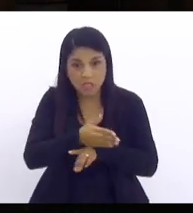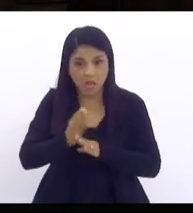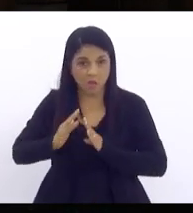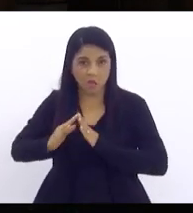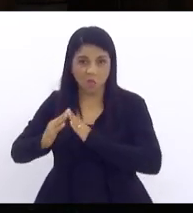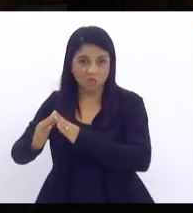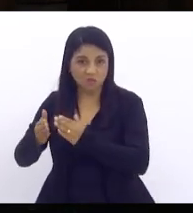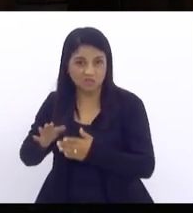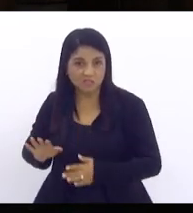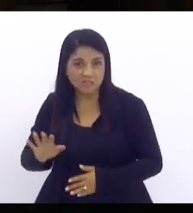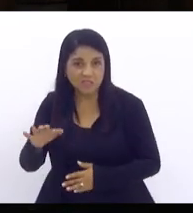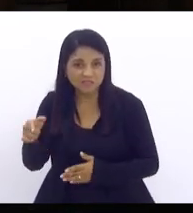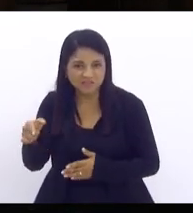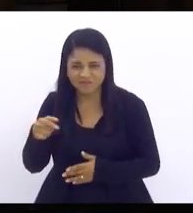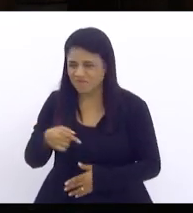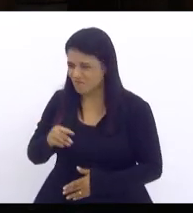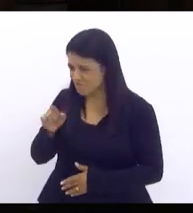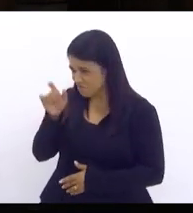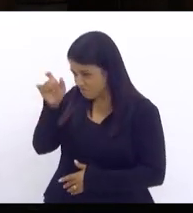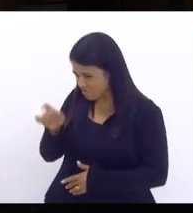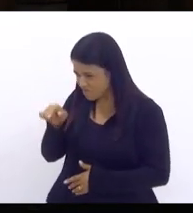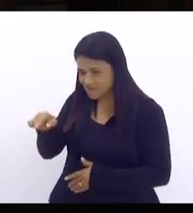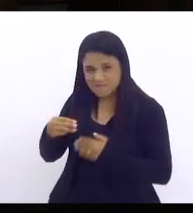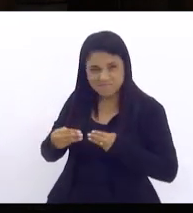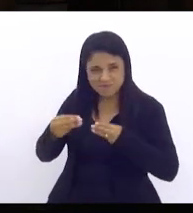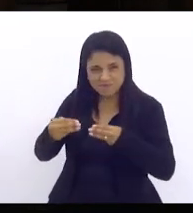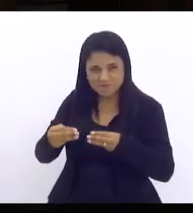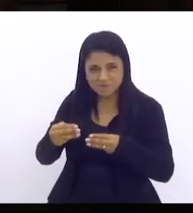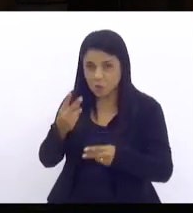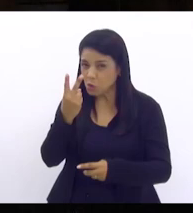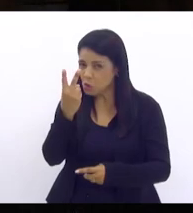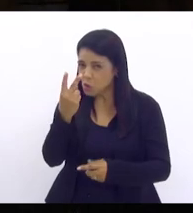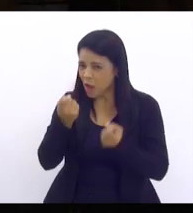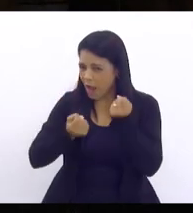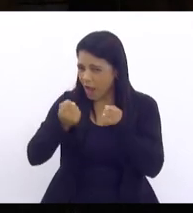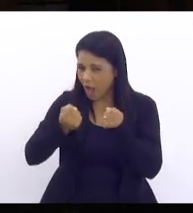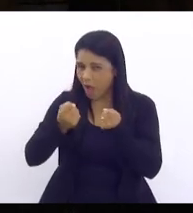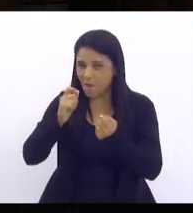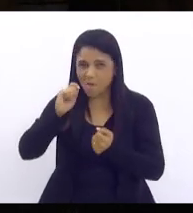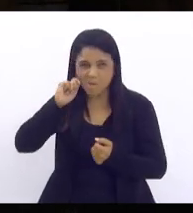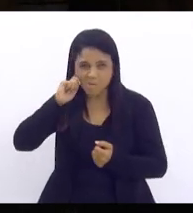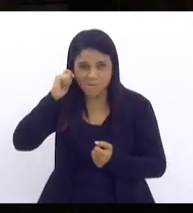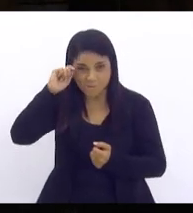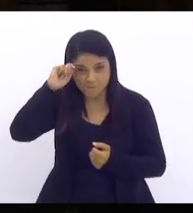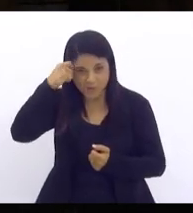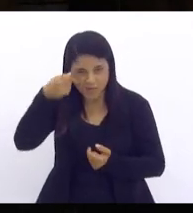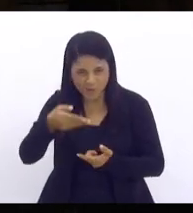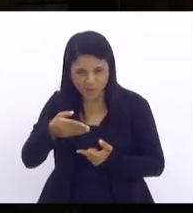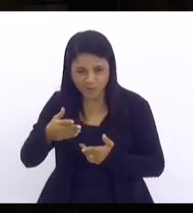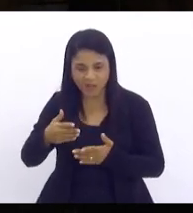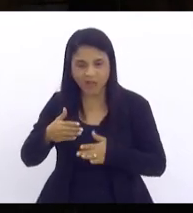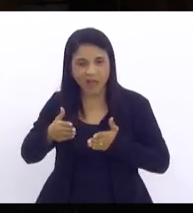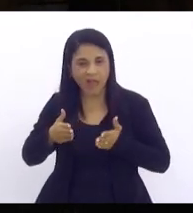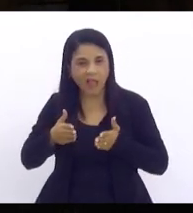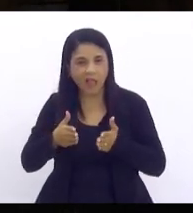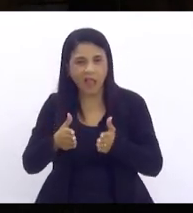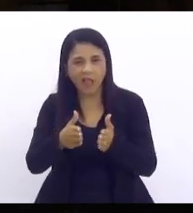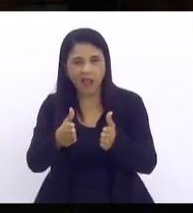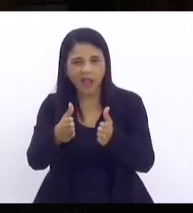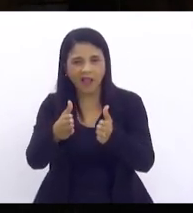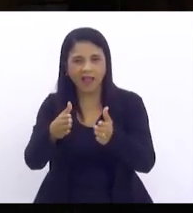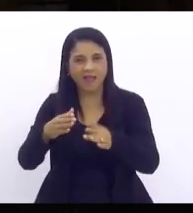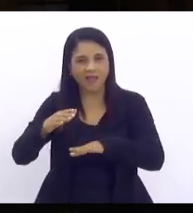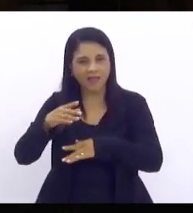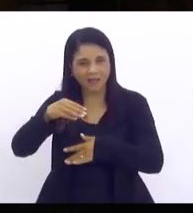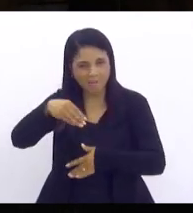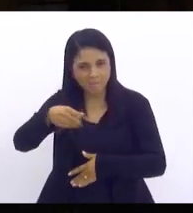comunidade. E o senhor vem de fora com dois carros pretos e entra tranquilamente. Eu pergunto a você, cidadão